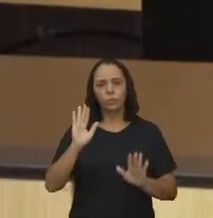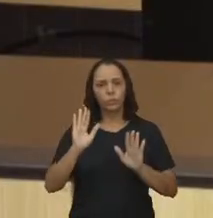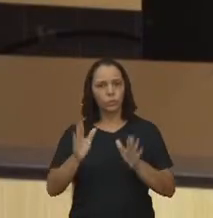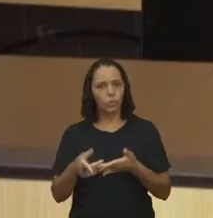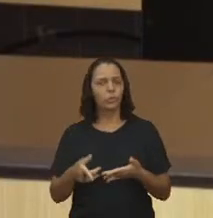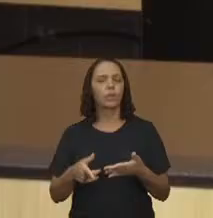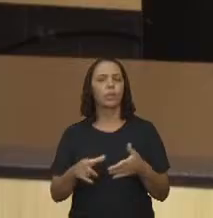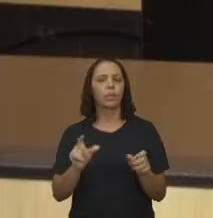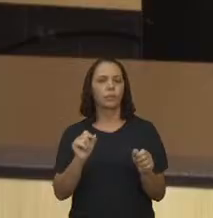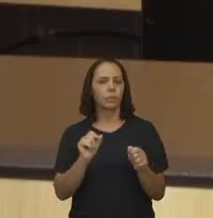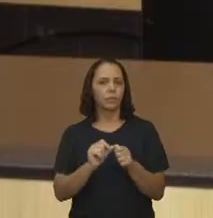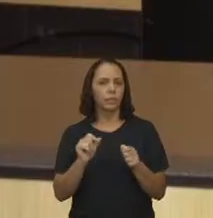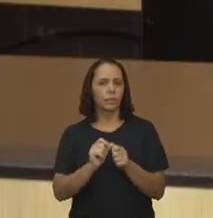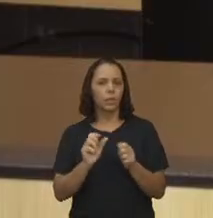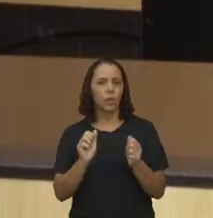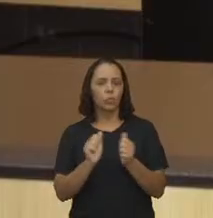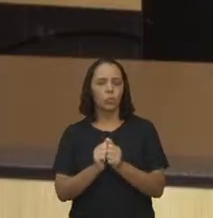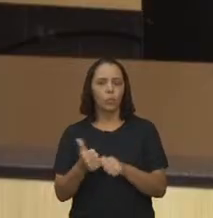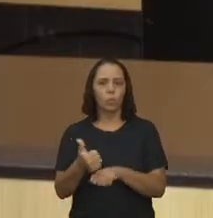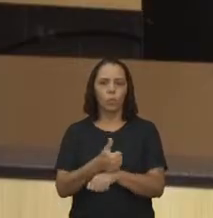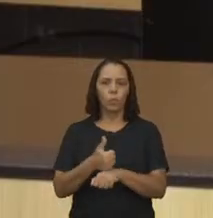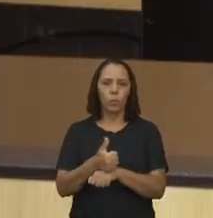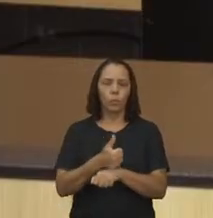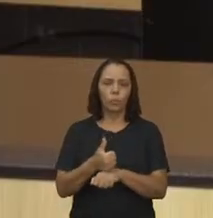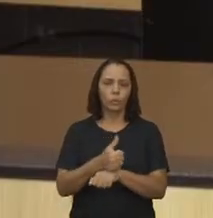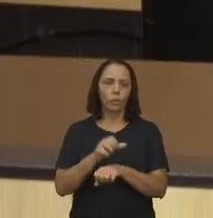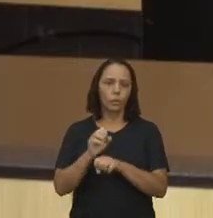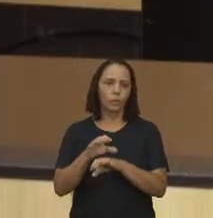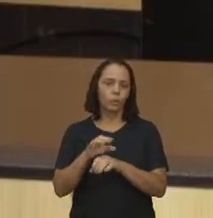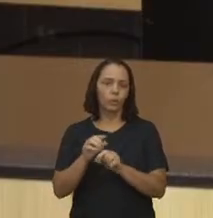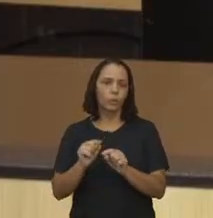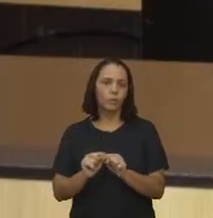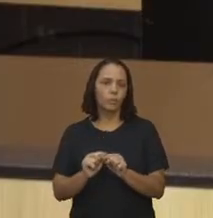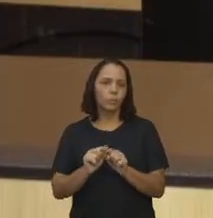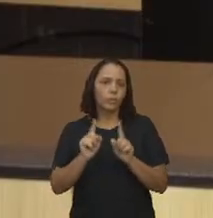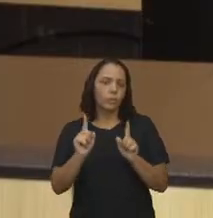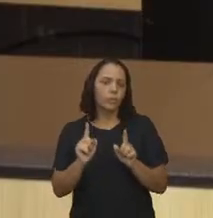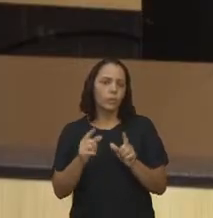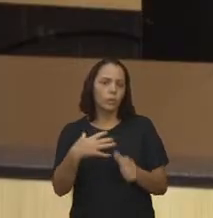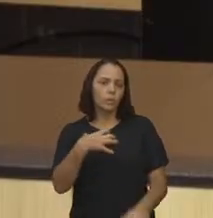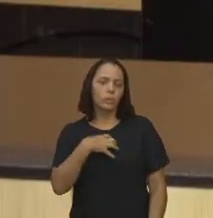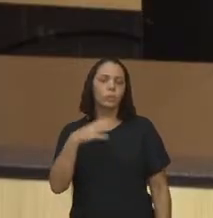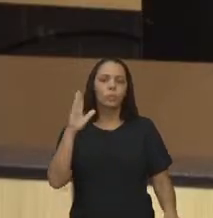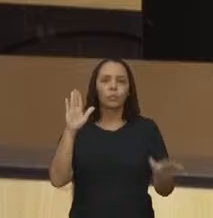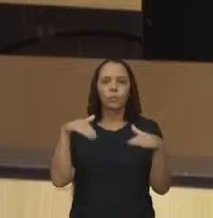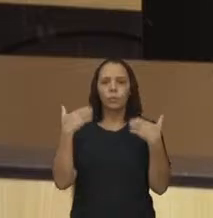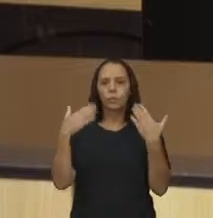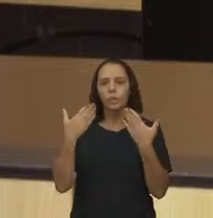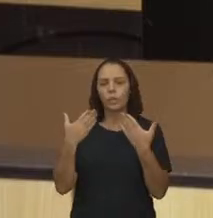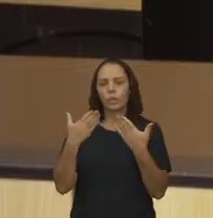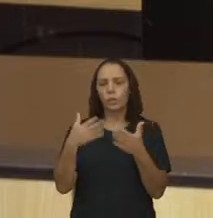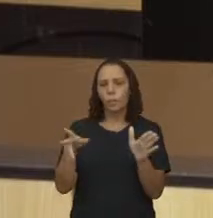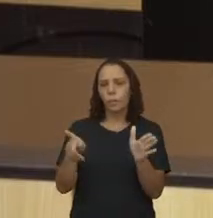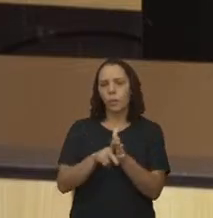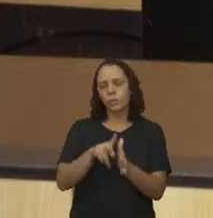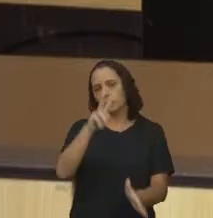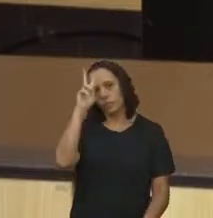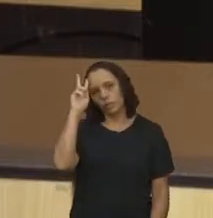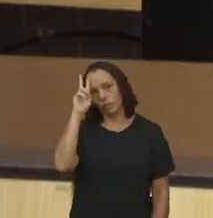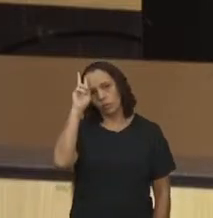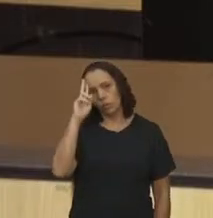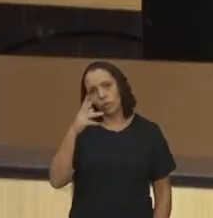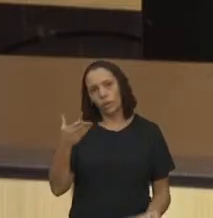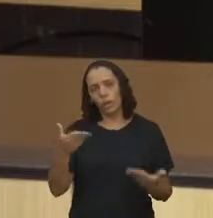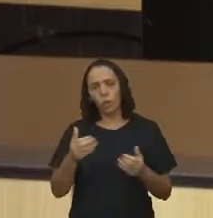agentes educadores, para mim é uma alegria enorme de poder fazer parte dessa história, a gente está aqui junto, juntamente com uma vereadora